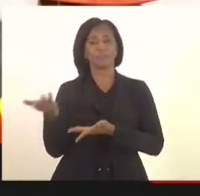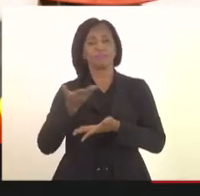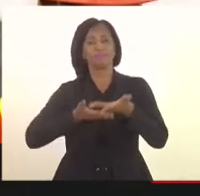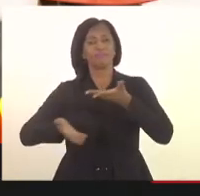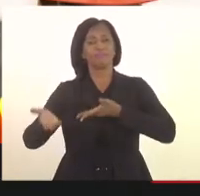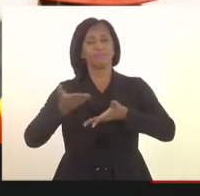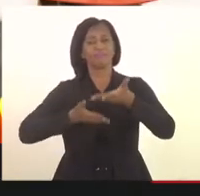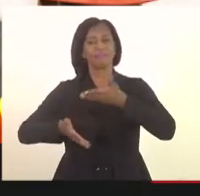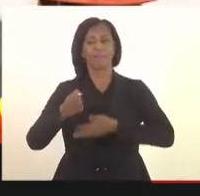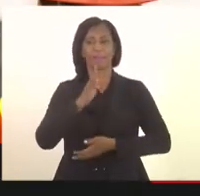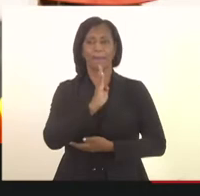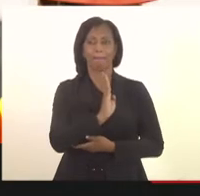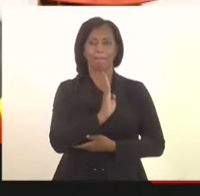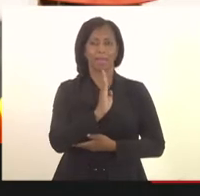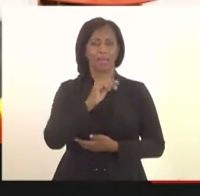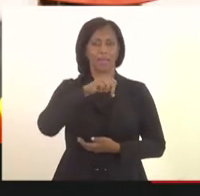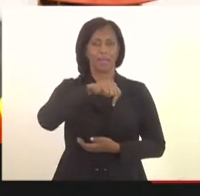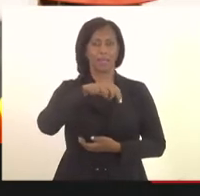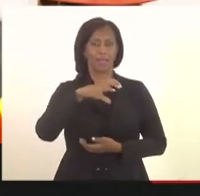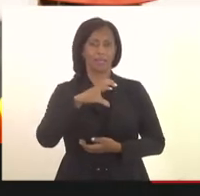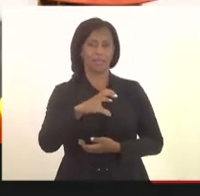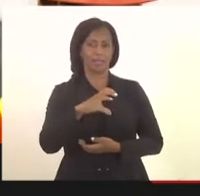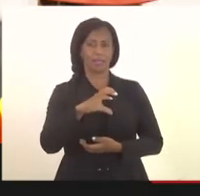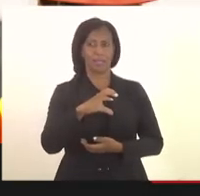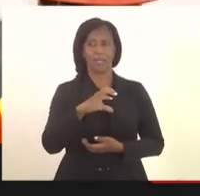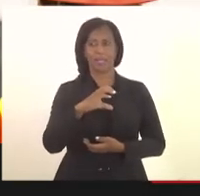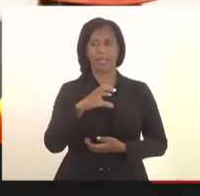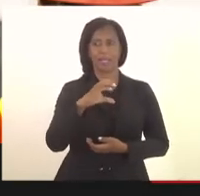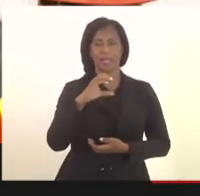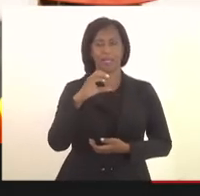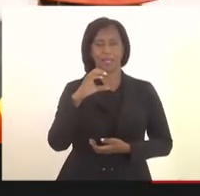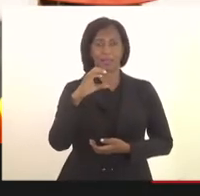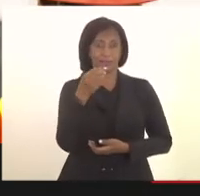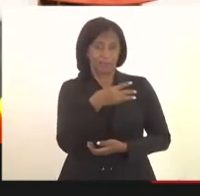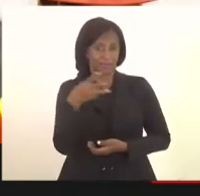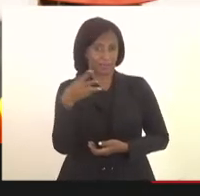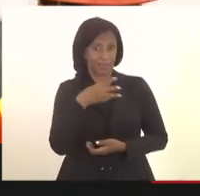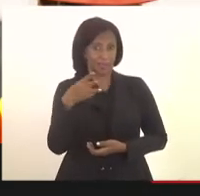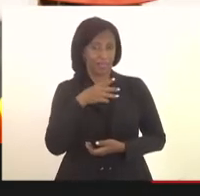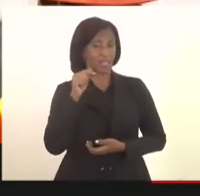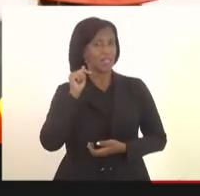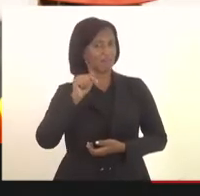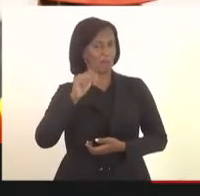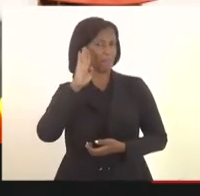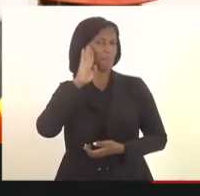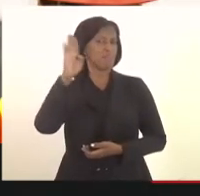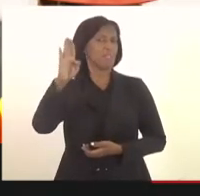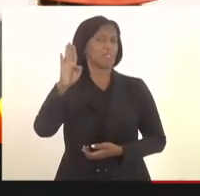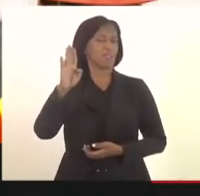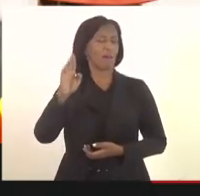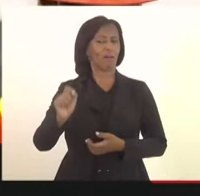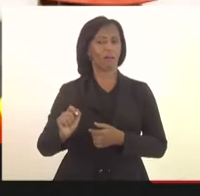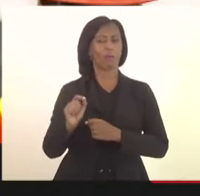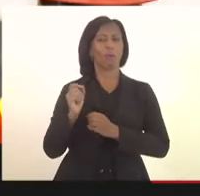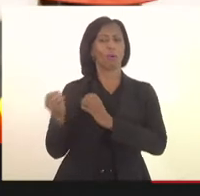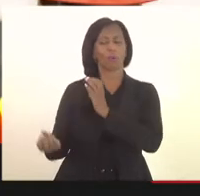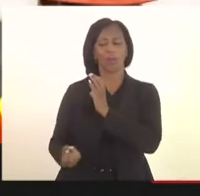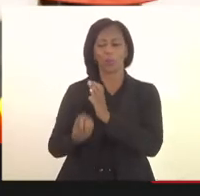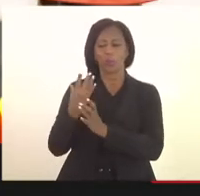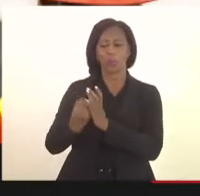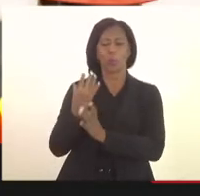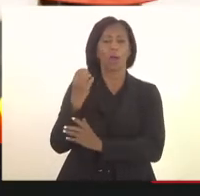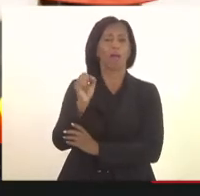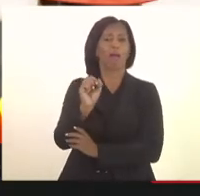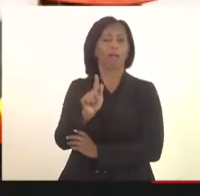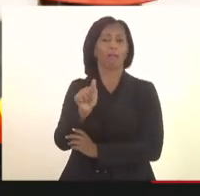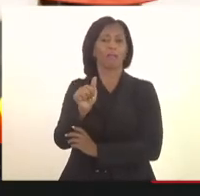do BMC-33, um projeto que tem a capacidade de ser uma das principais fontes de fornecimento de